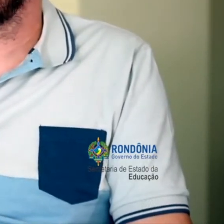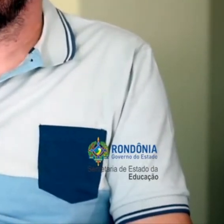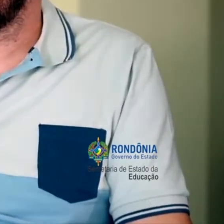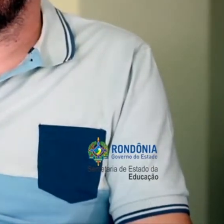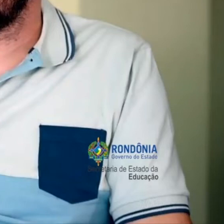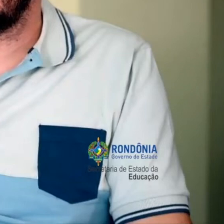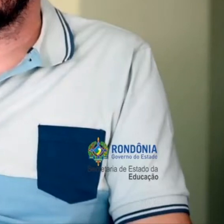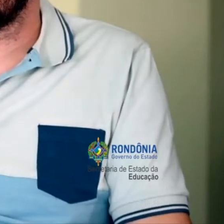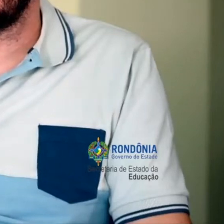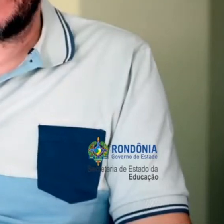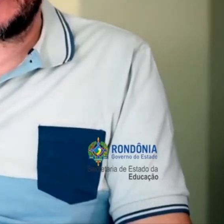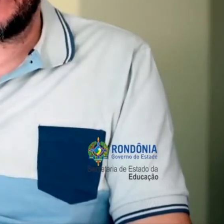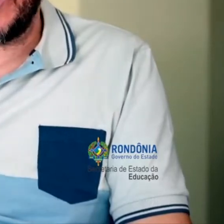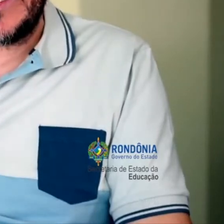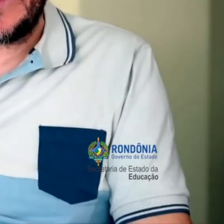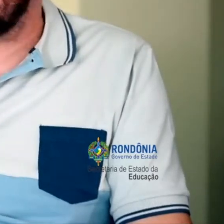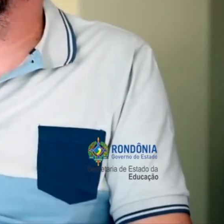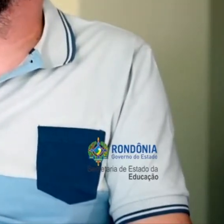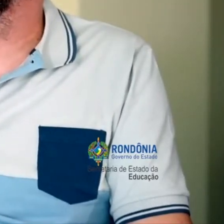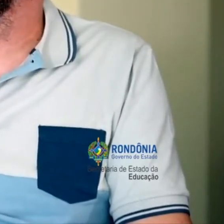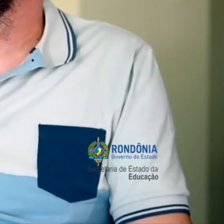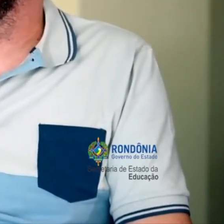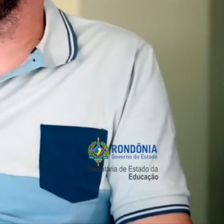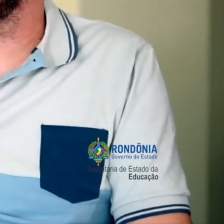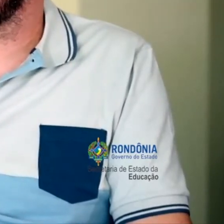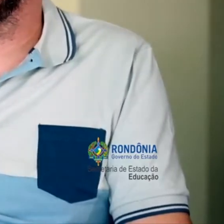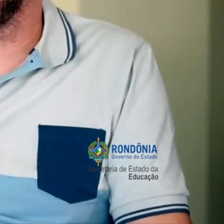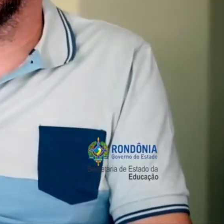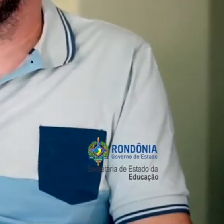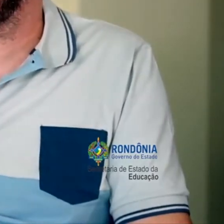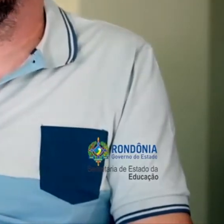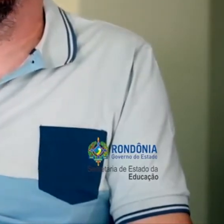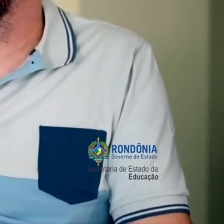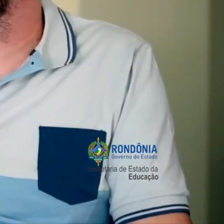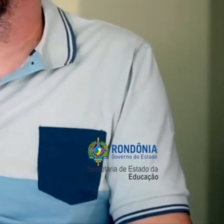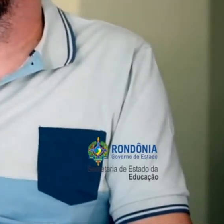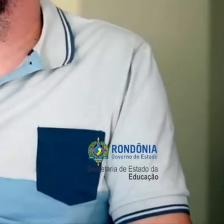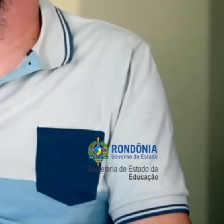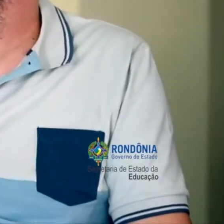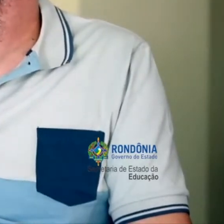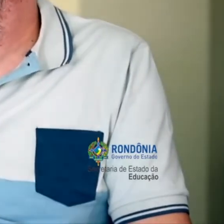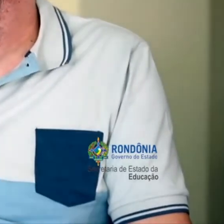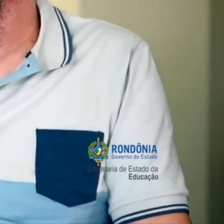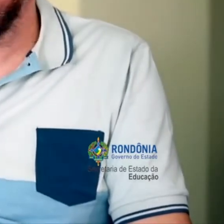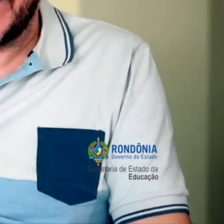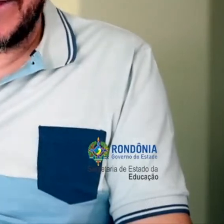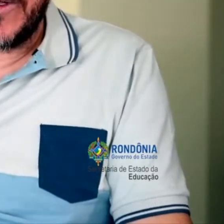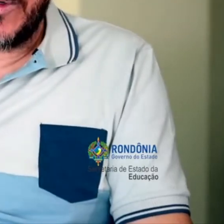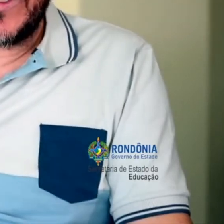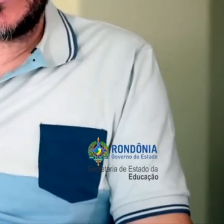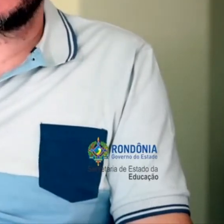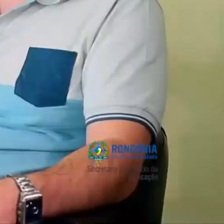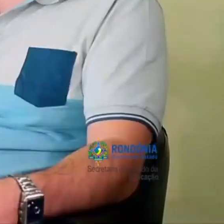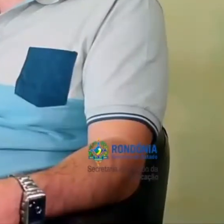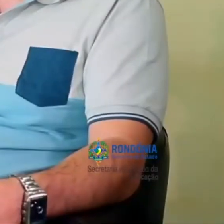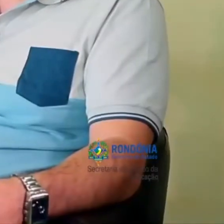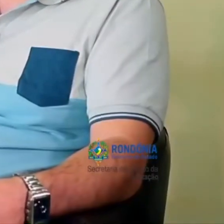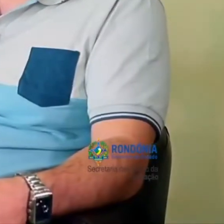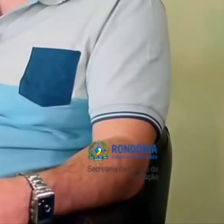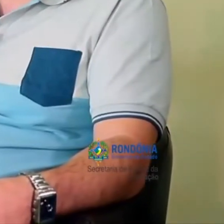lá. Locais que são chamados monacais, que eram escolas próximas a abadias, mais do interior.